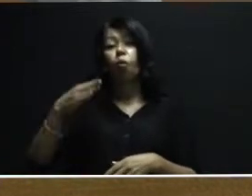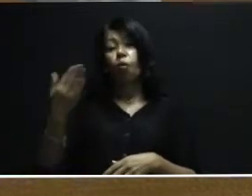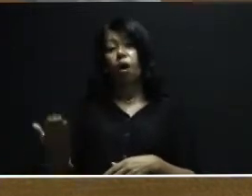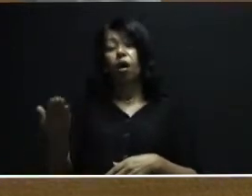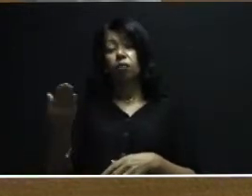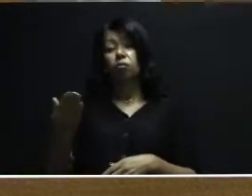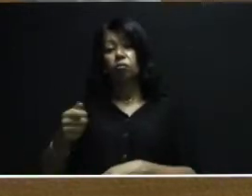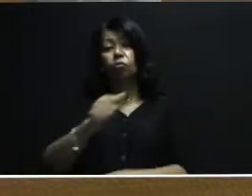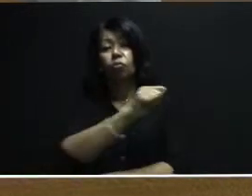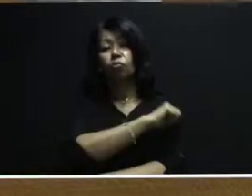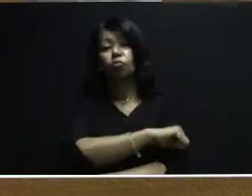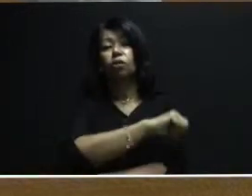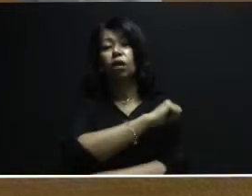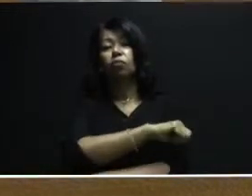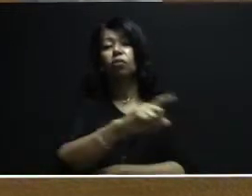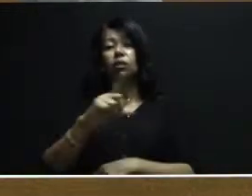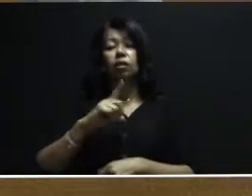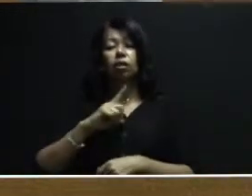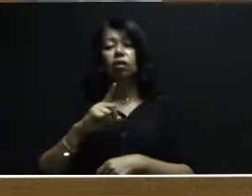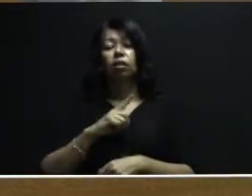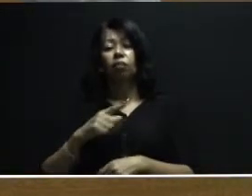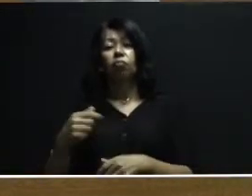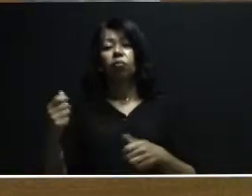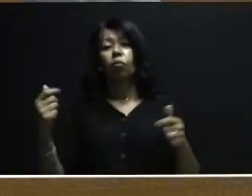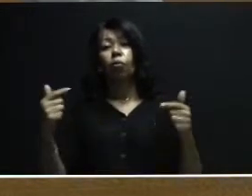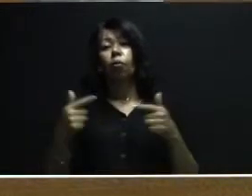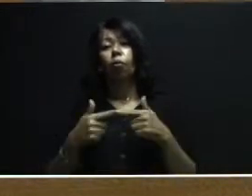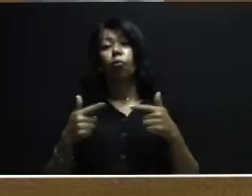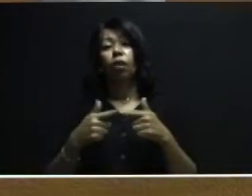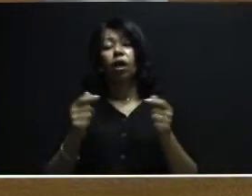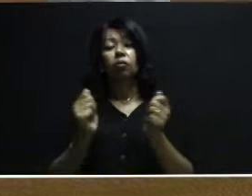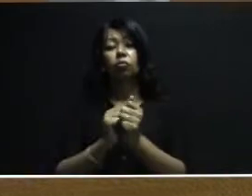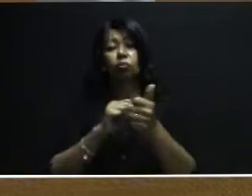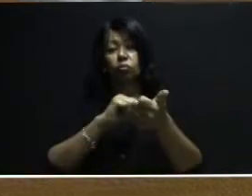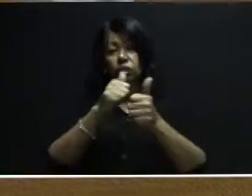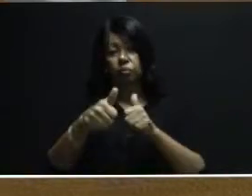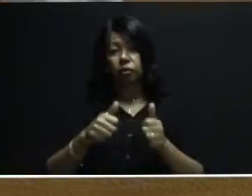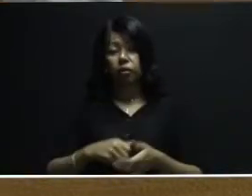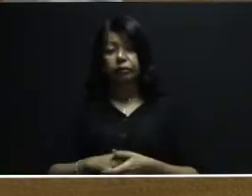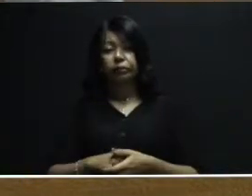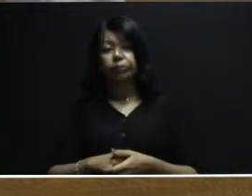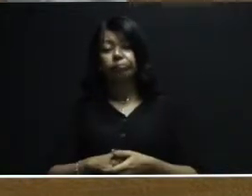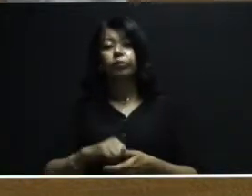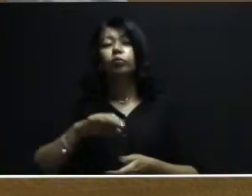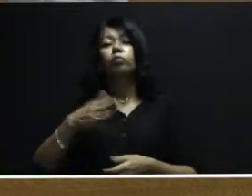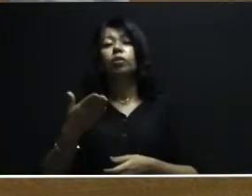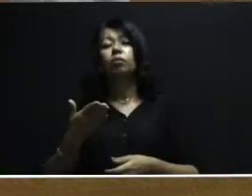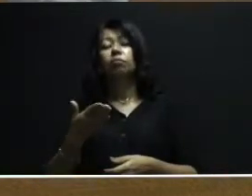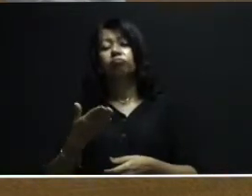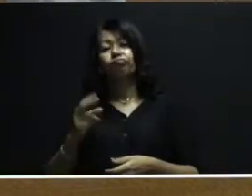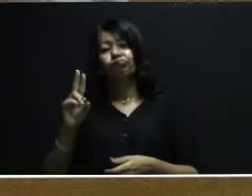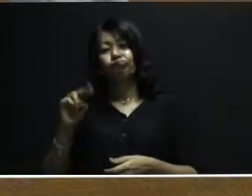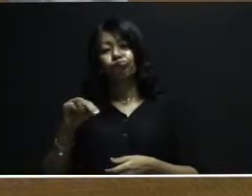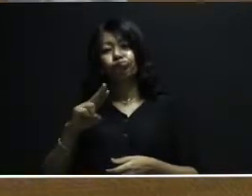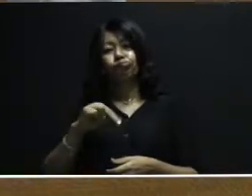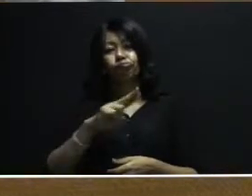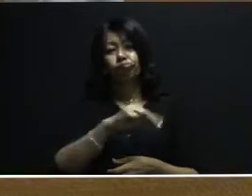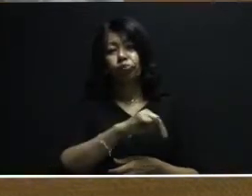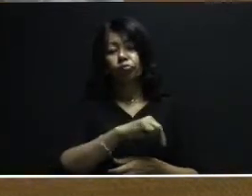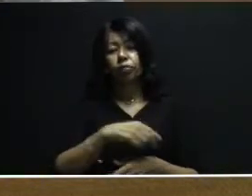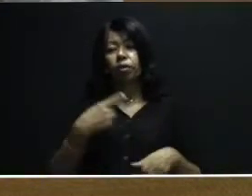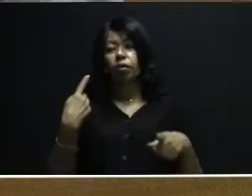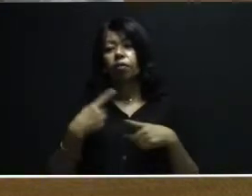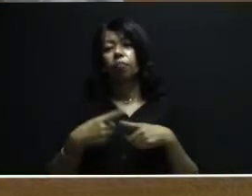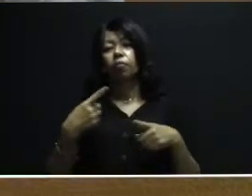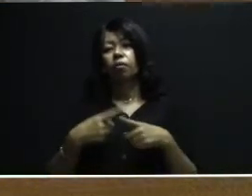esses alunos terão contato com o esporte? O senhor sabe quanto? Nunca. Porque atividade